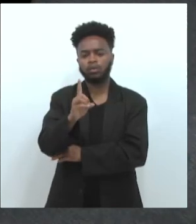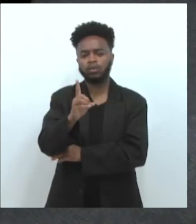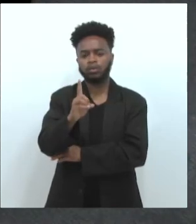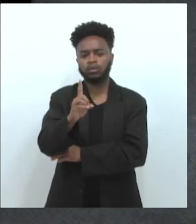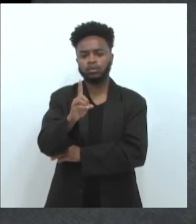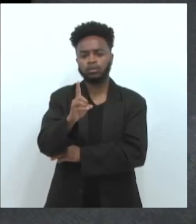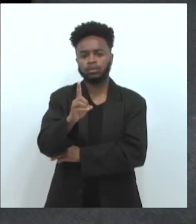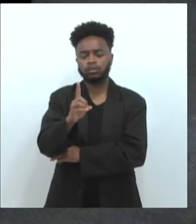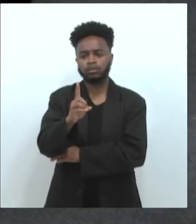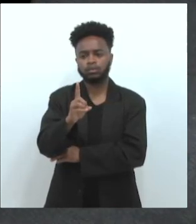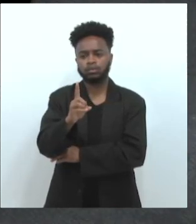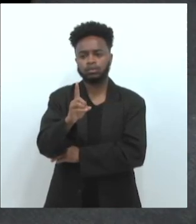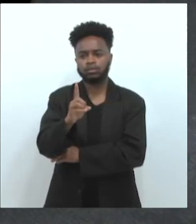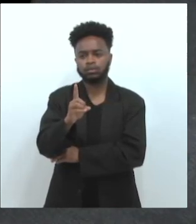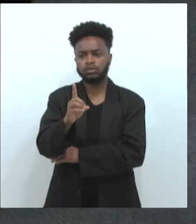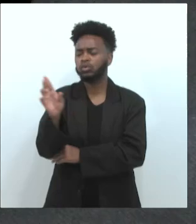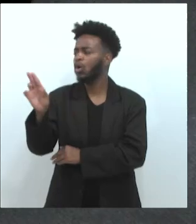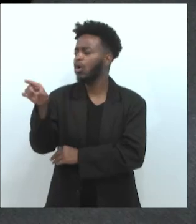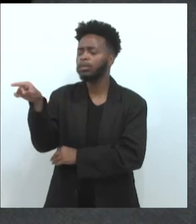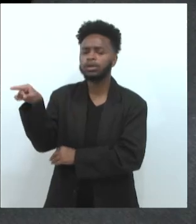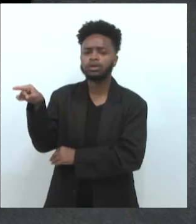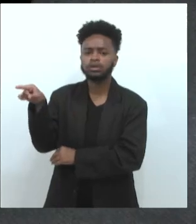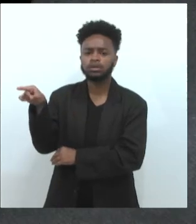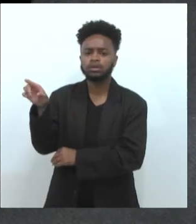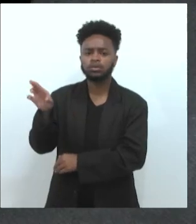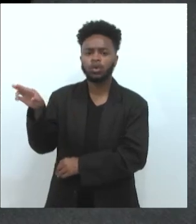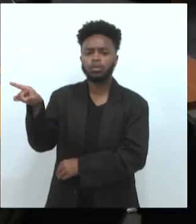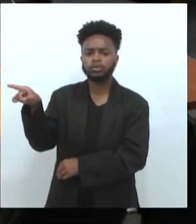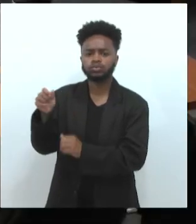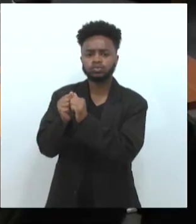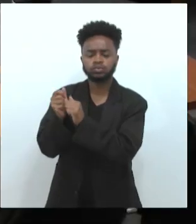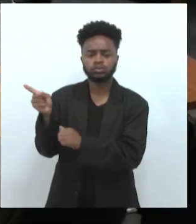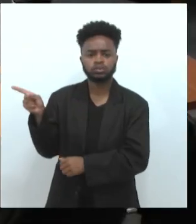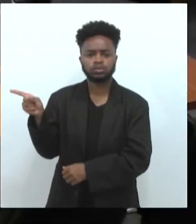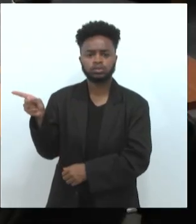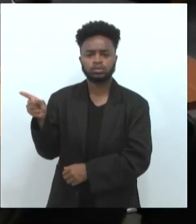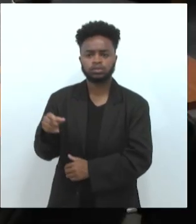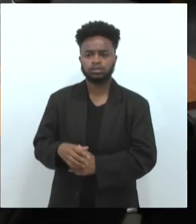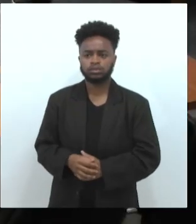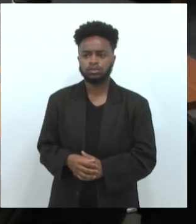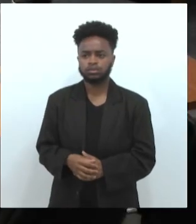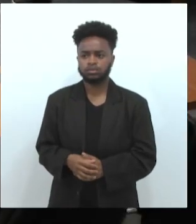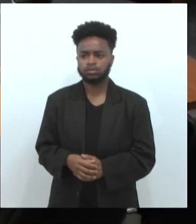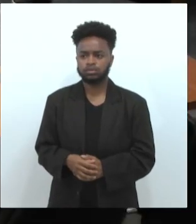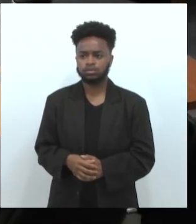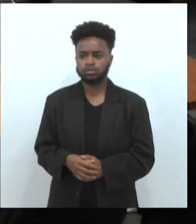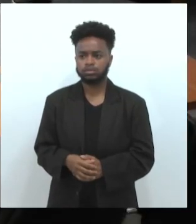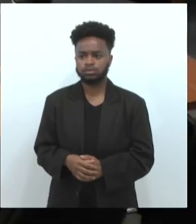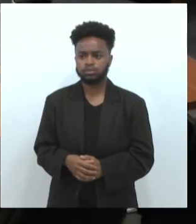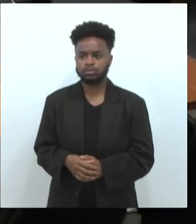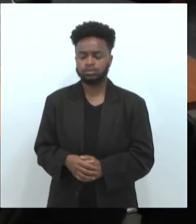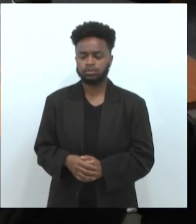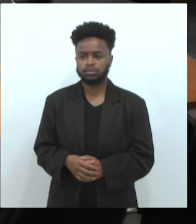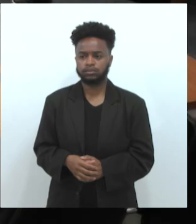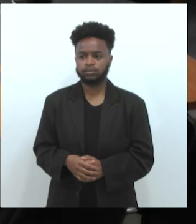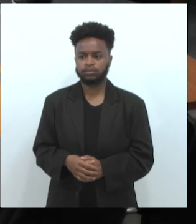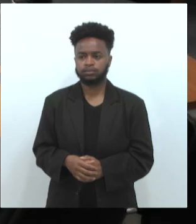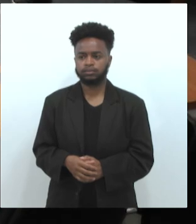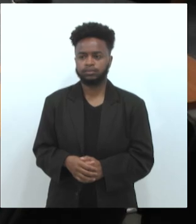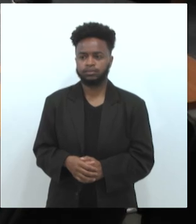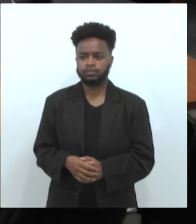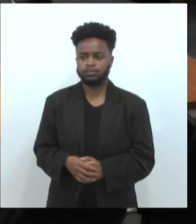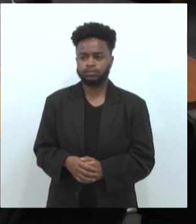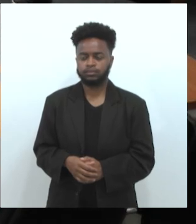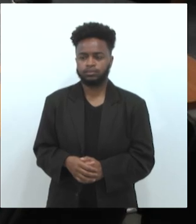Não. Qual é o nome do deputado que está contigo aí? Aquele que está Altão. O Altão que